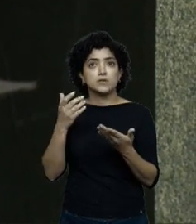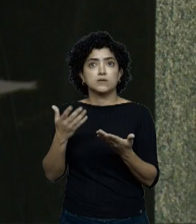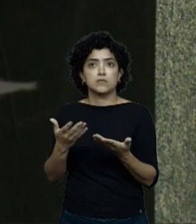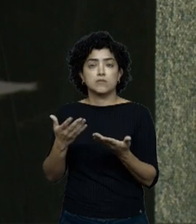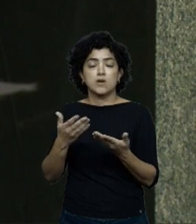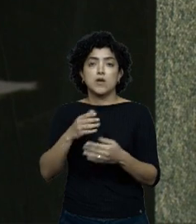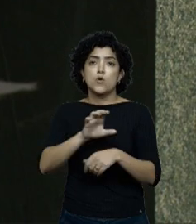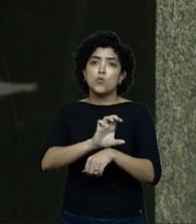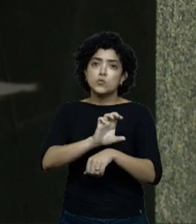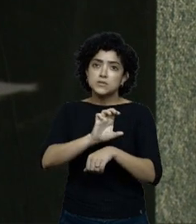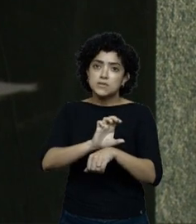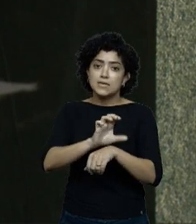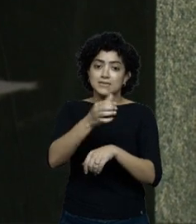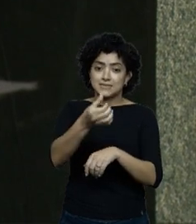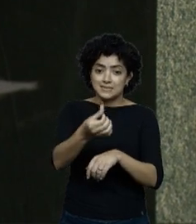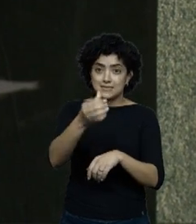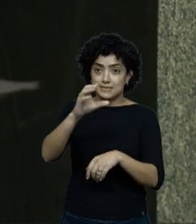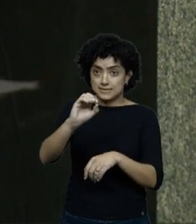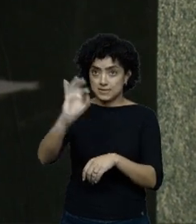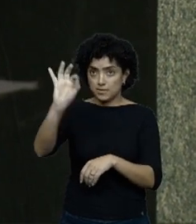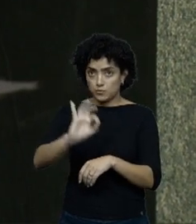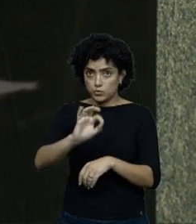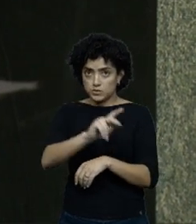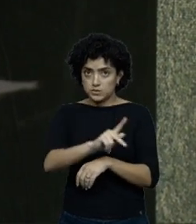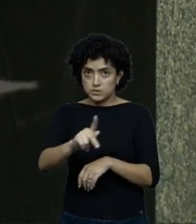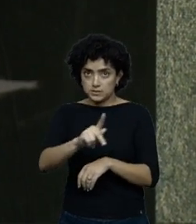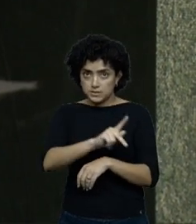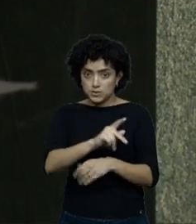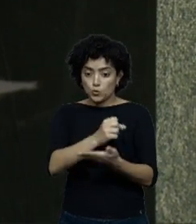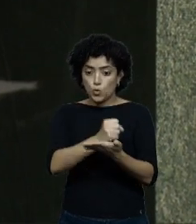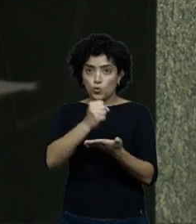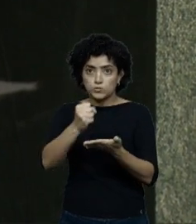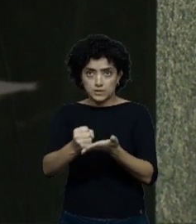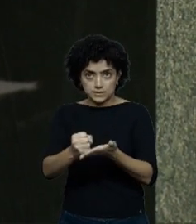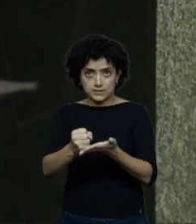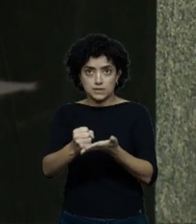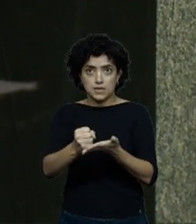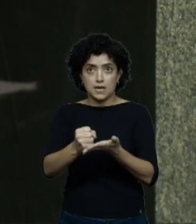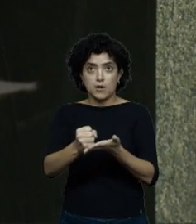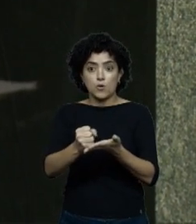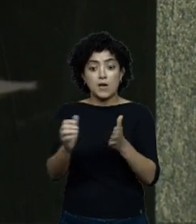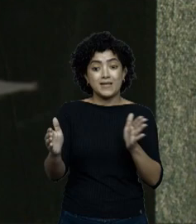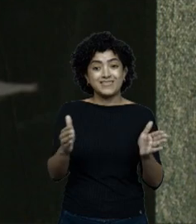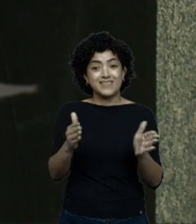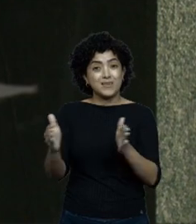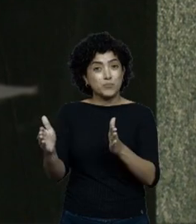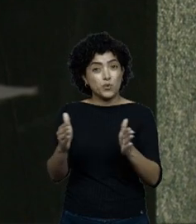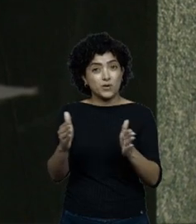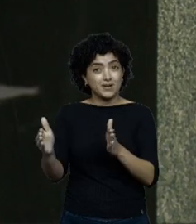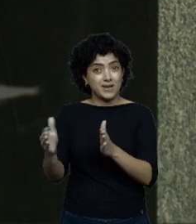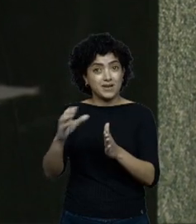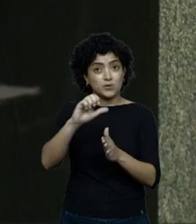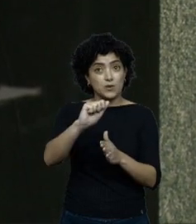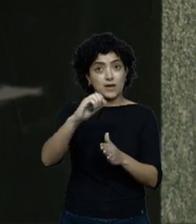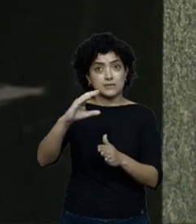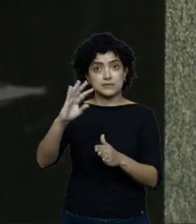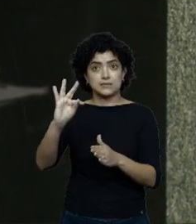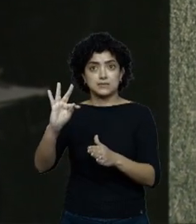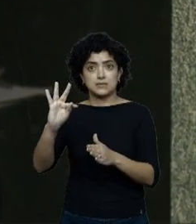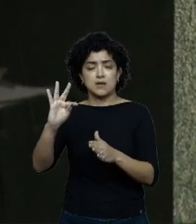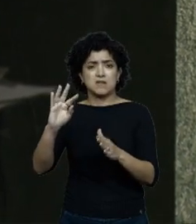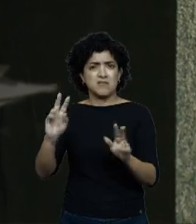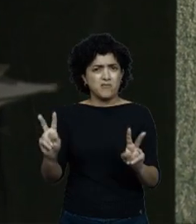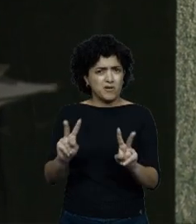estado que tem sessenta por cento de seus professores contratados é de modo temporário com act não é um estado do valoriza a educação